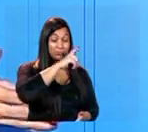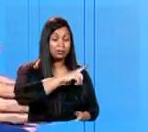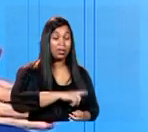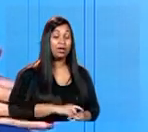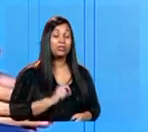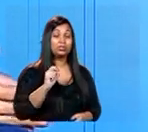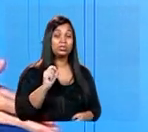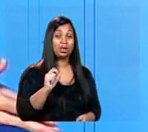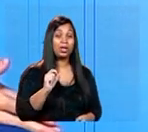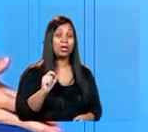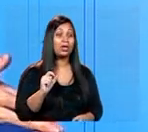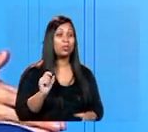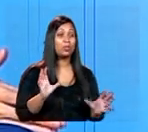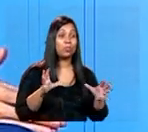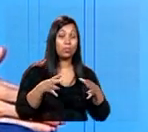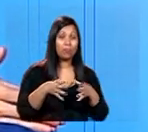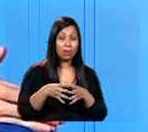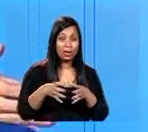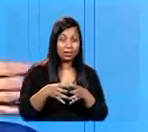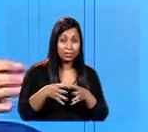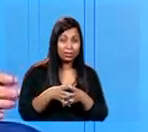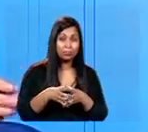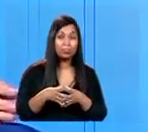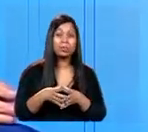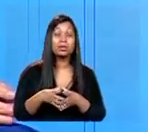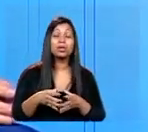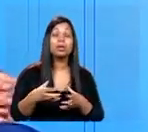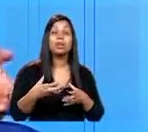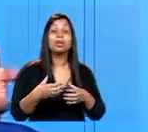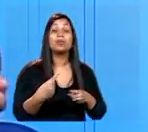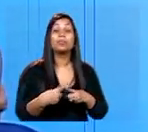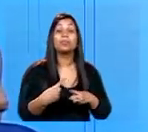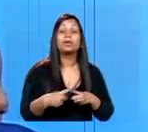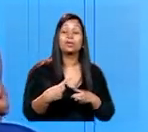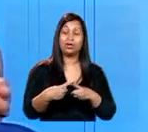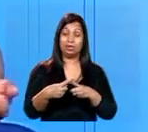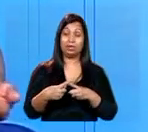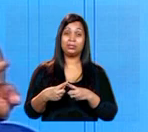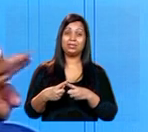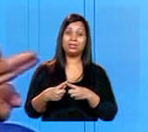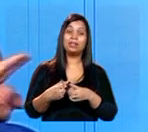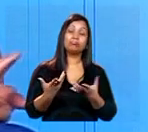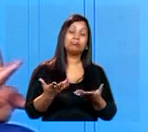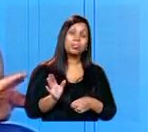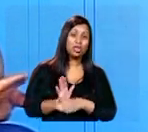Uma das principais dificuldades é a equipe, por ser uma assistência